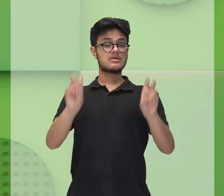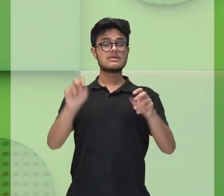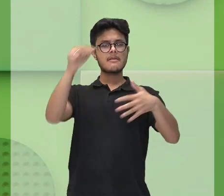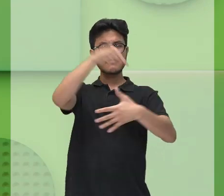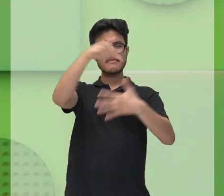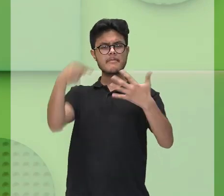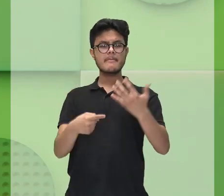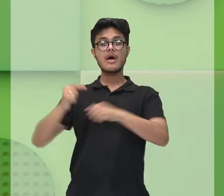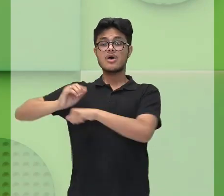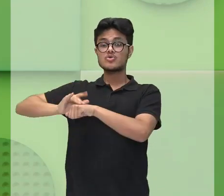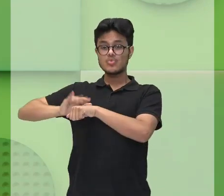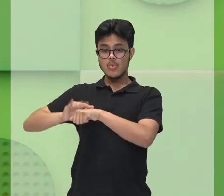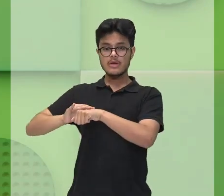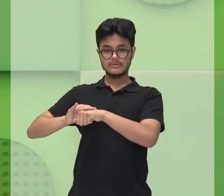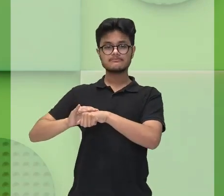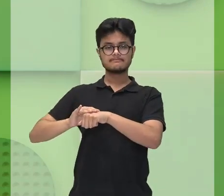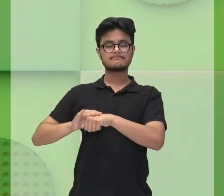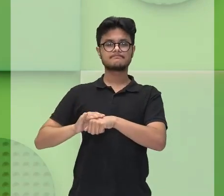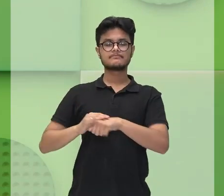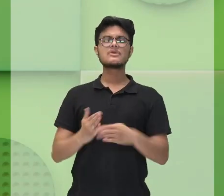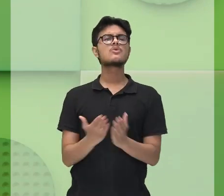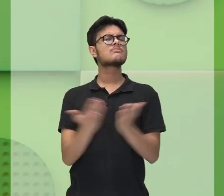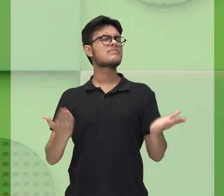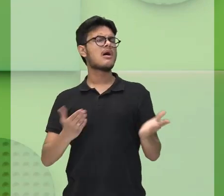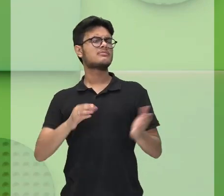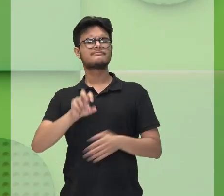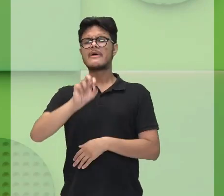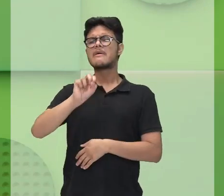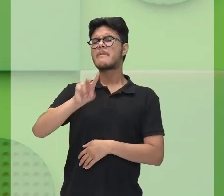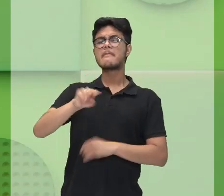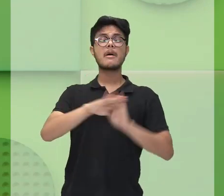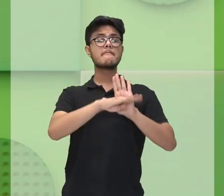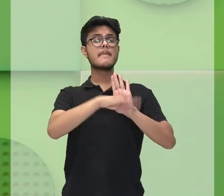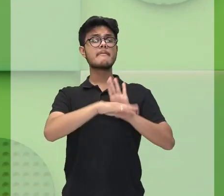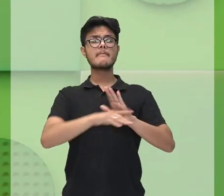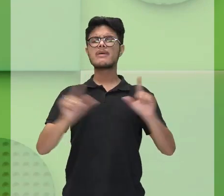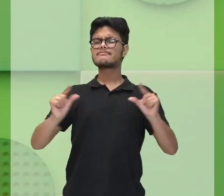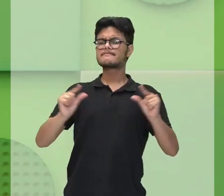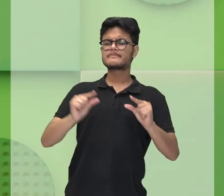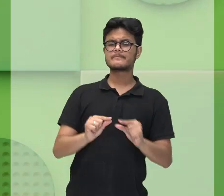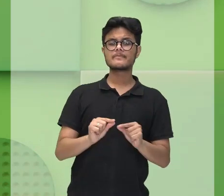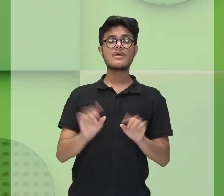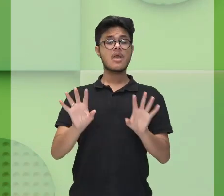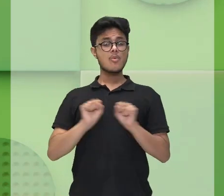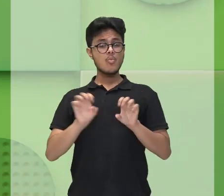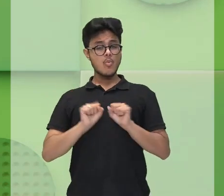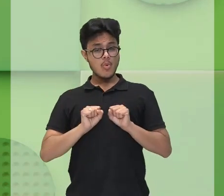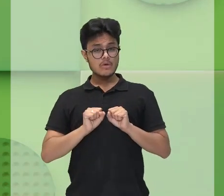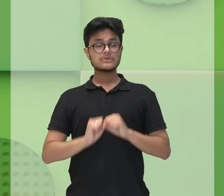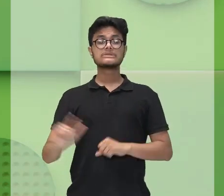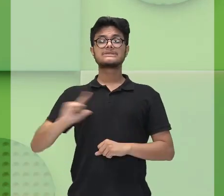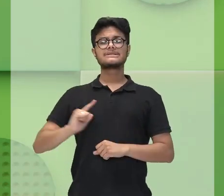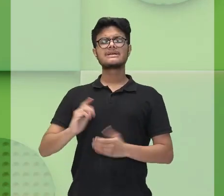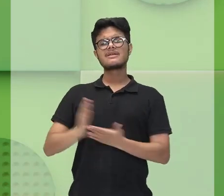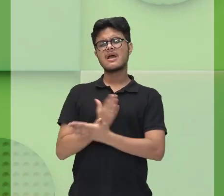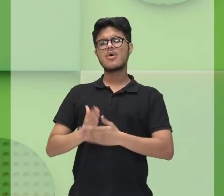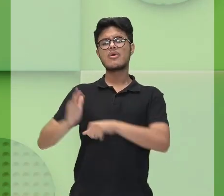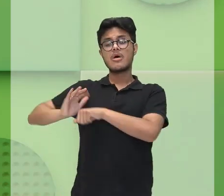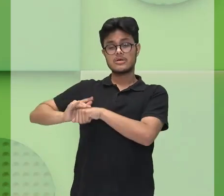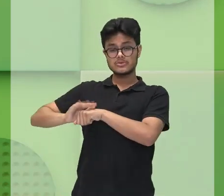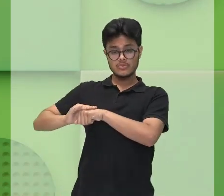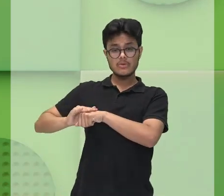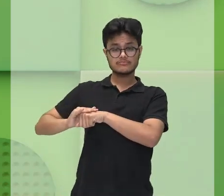várias doenças e quais desses micro-organismos podem nos causar alterações